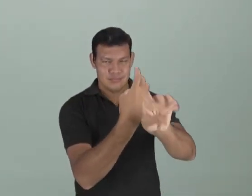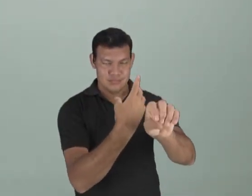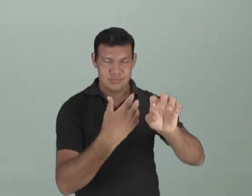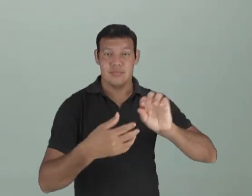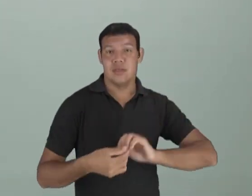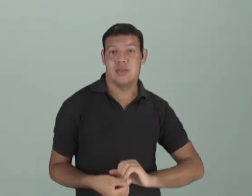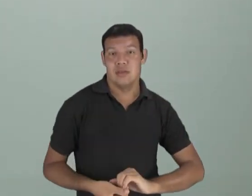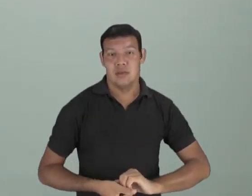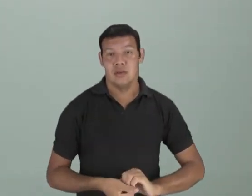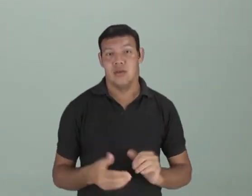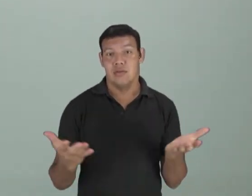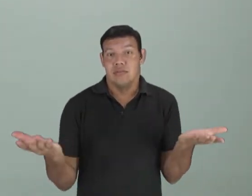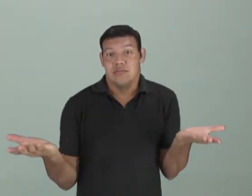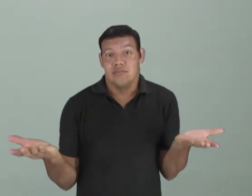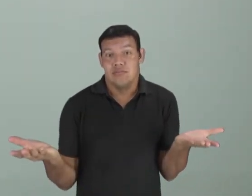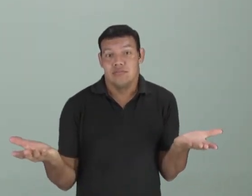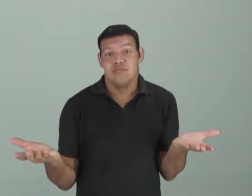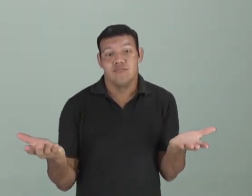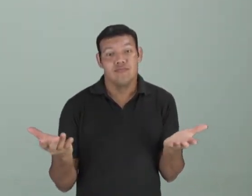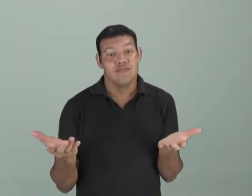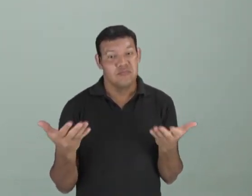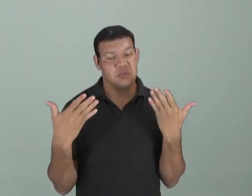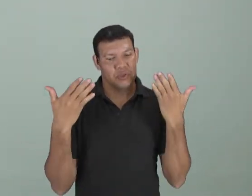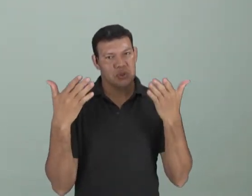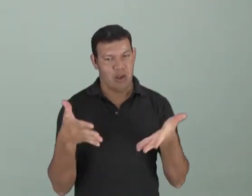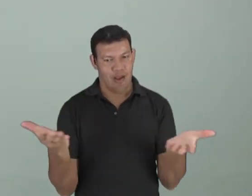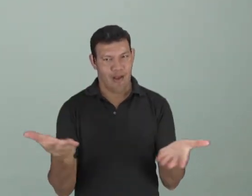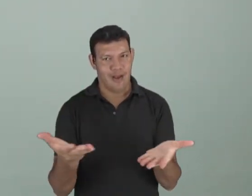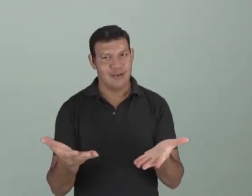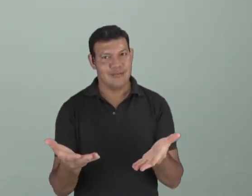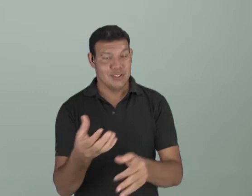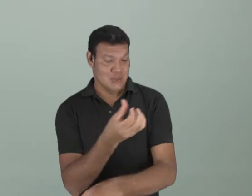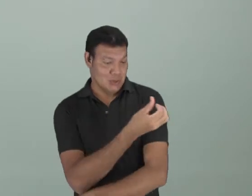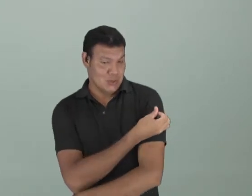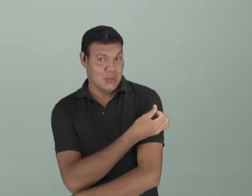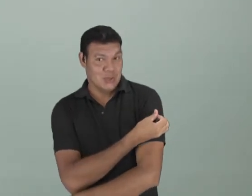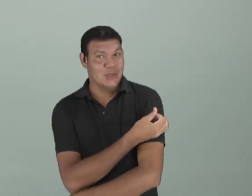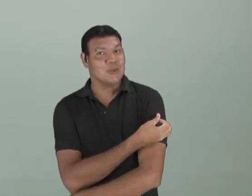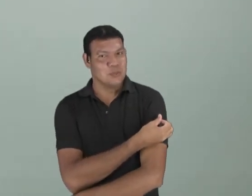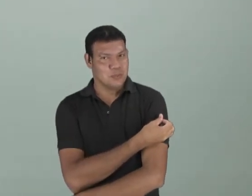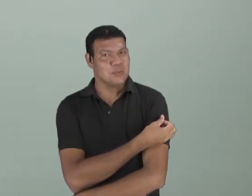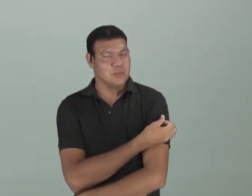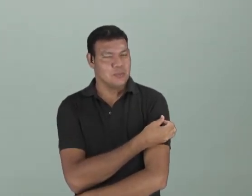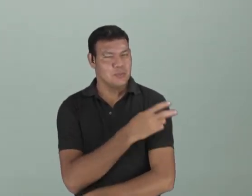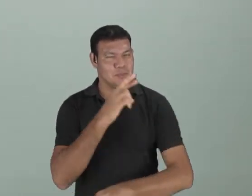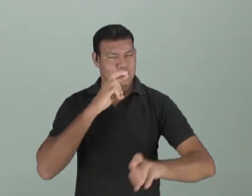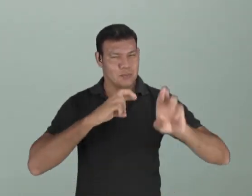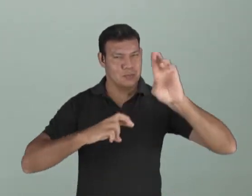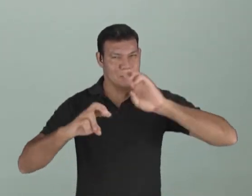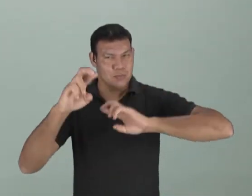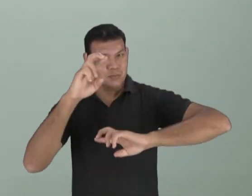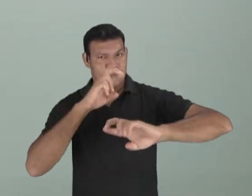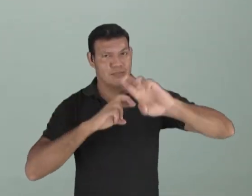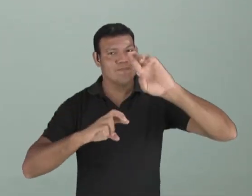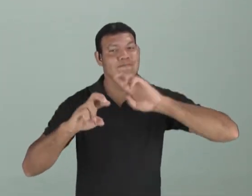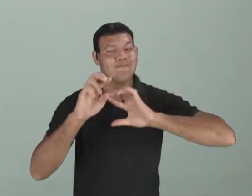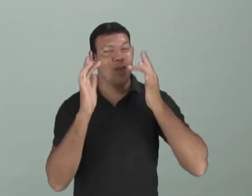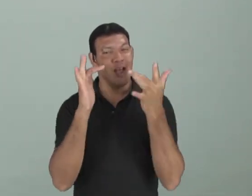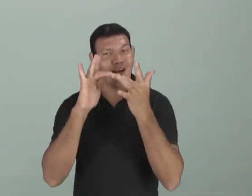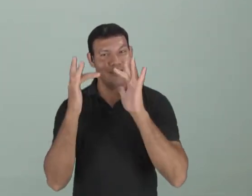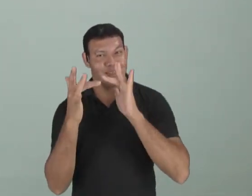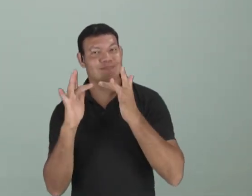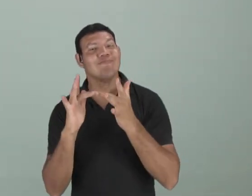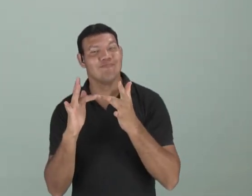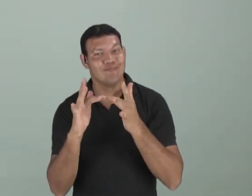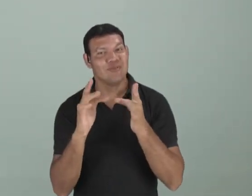Muy bien, ustedes que están llegando ahora en sexto año tienen que observar y van a tener contacto con